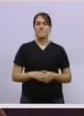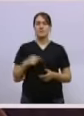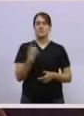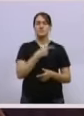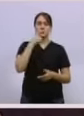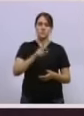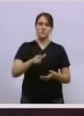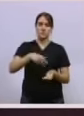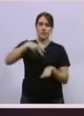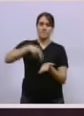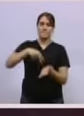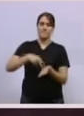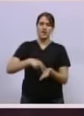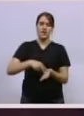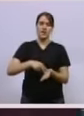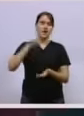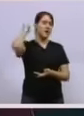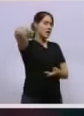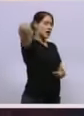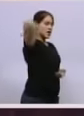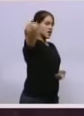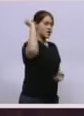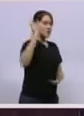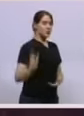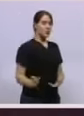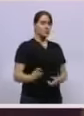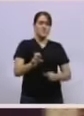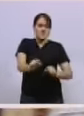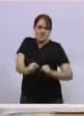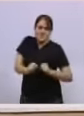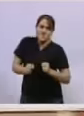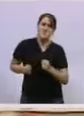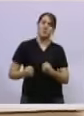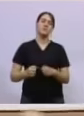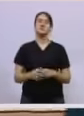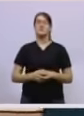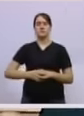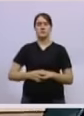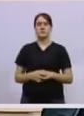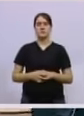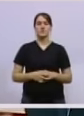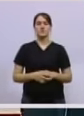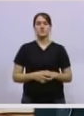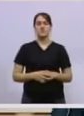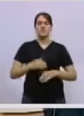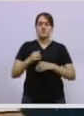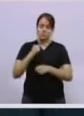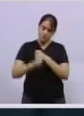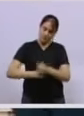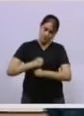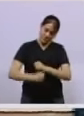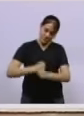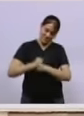musculatura faz, não. E aí, como a gente não exercita ela nunca, vai chegando num determinado momento que ela vai ficando enfraquecida. E